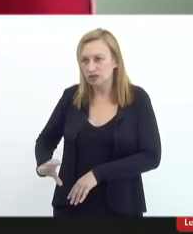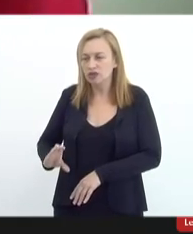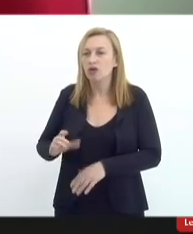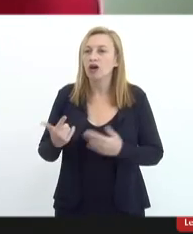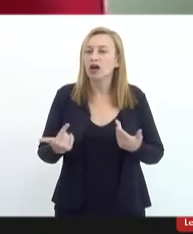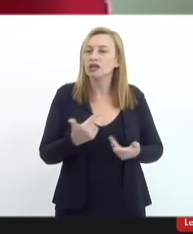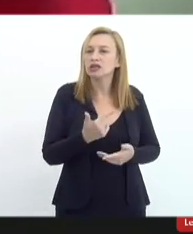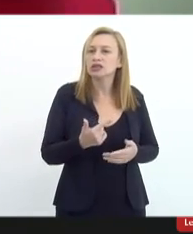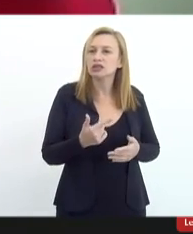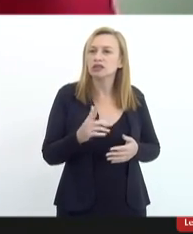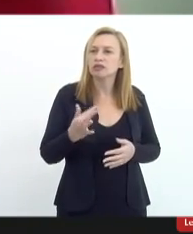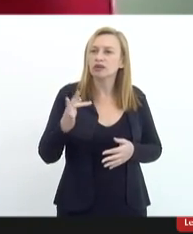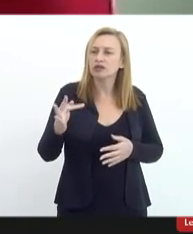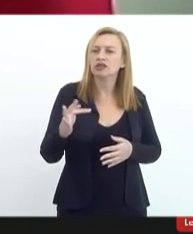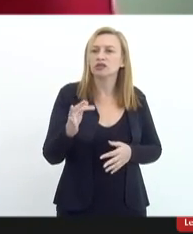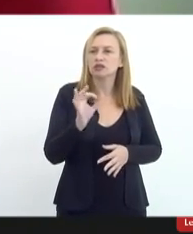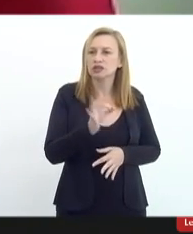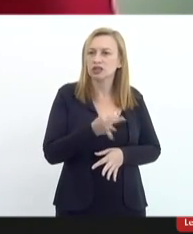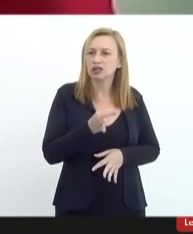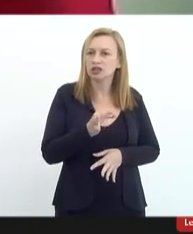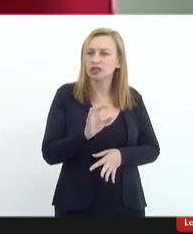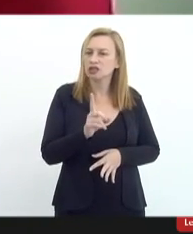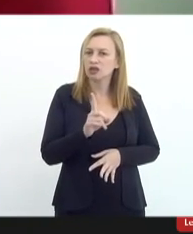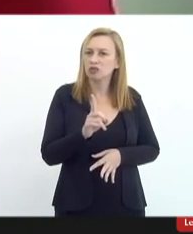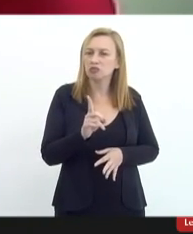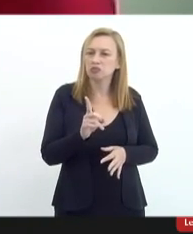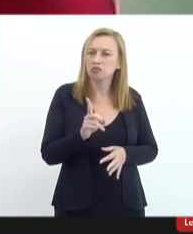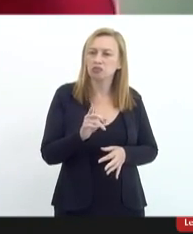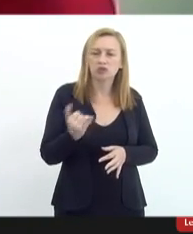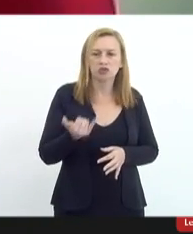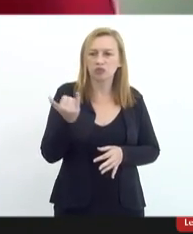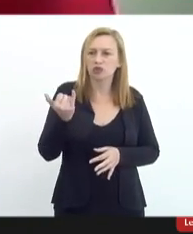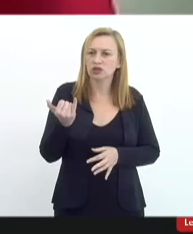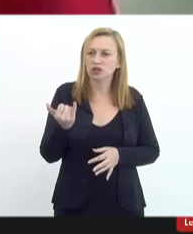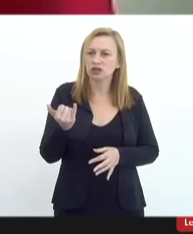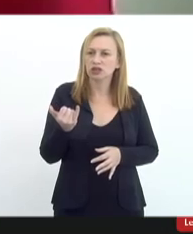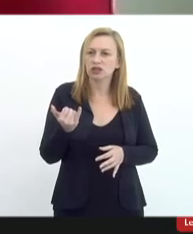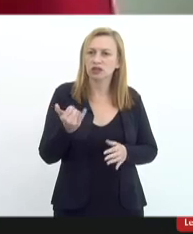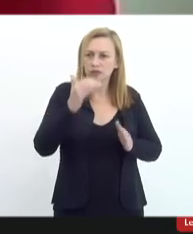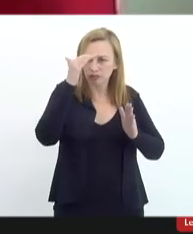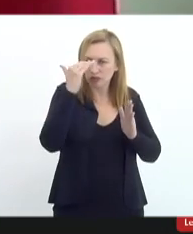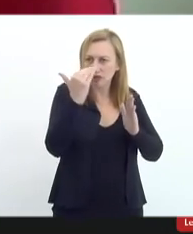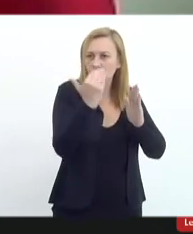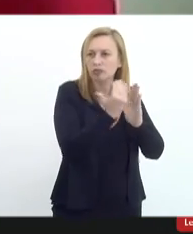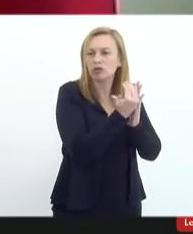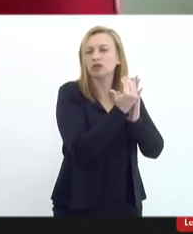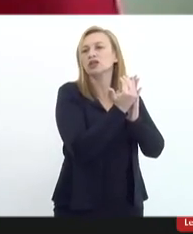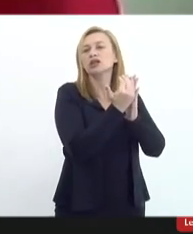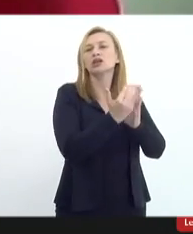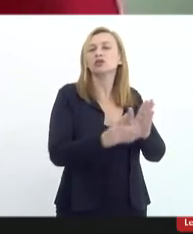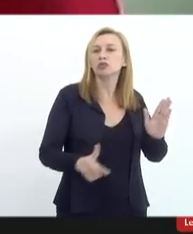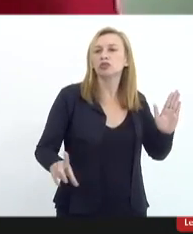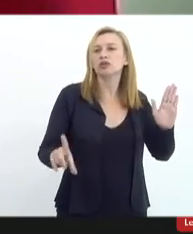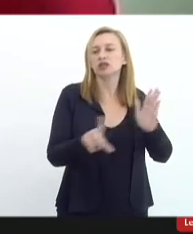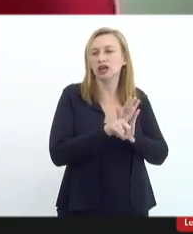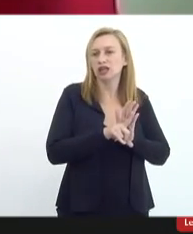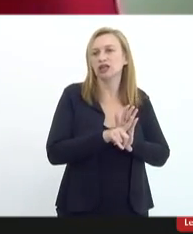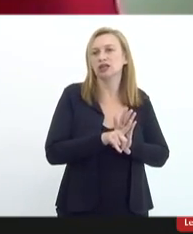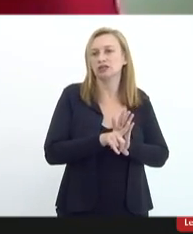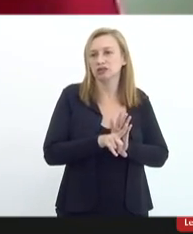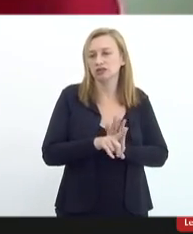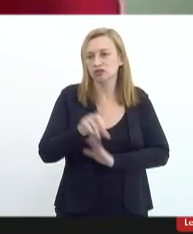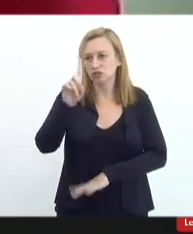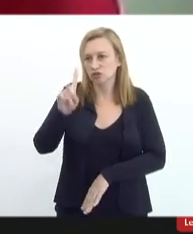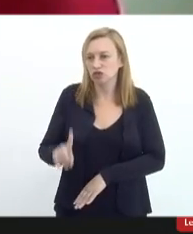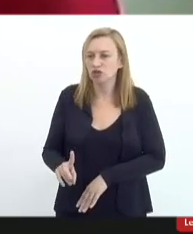essa previsão legal por si só não foi suficiente para fazer a transformação, a execução do